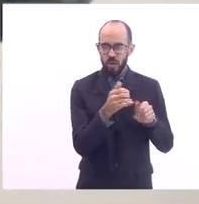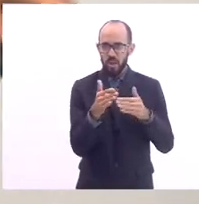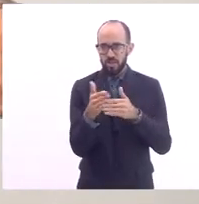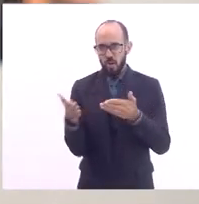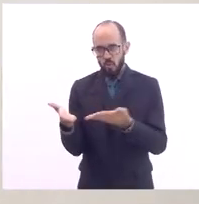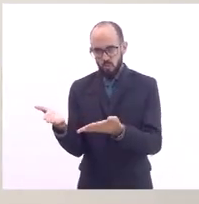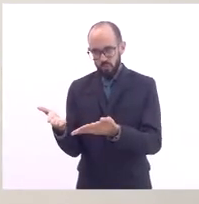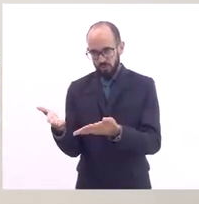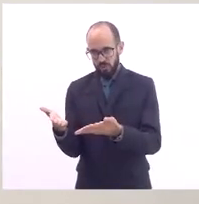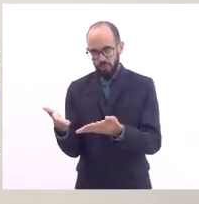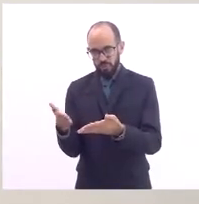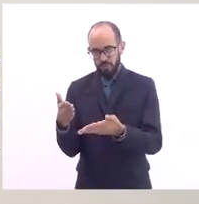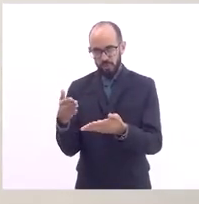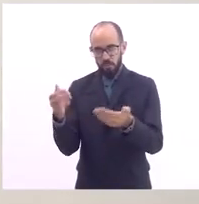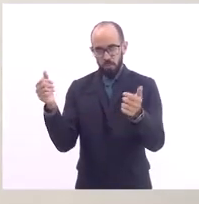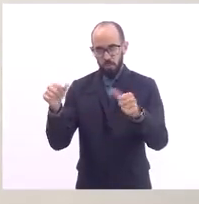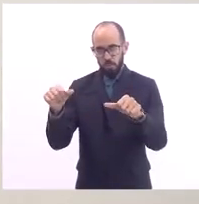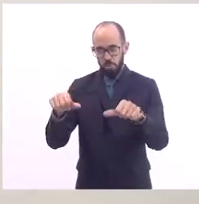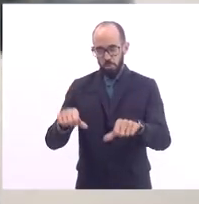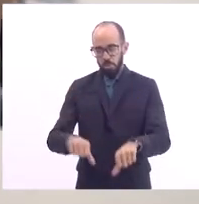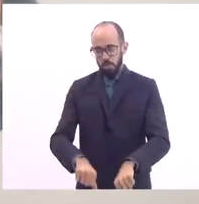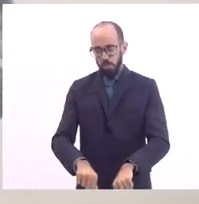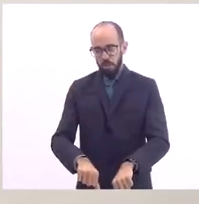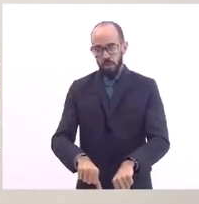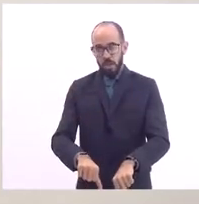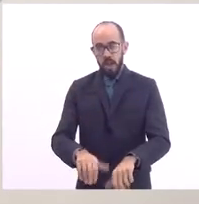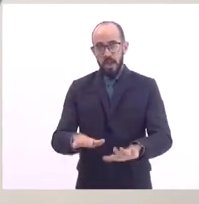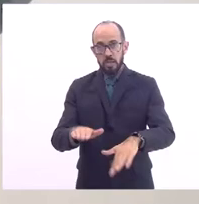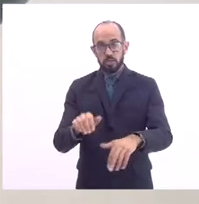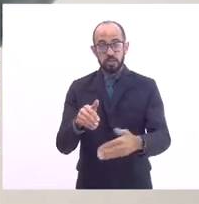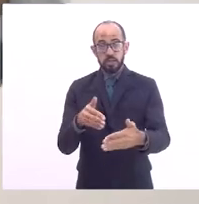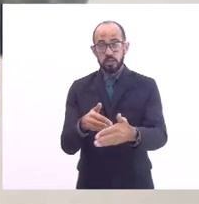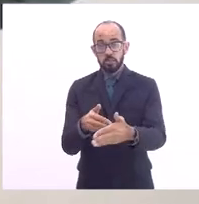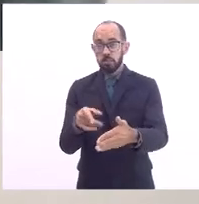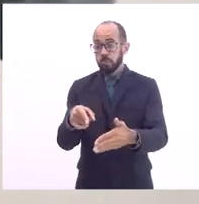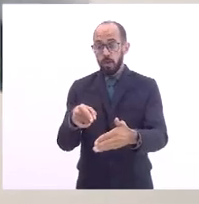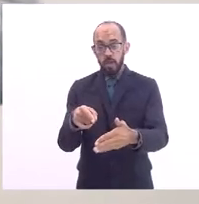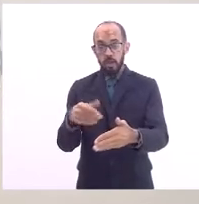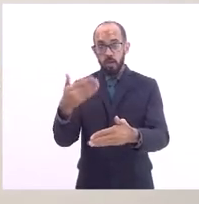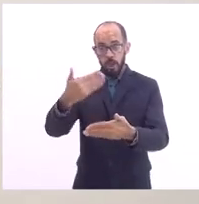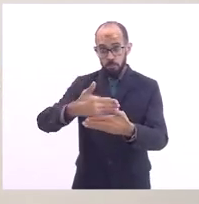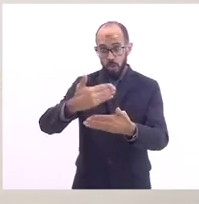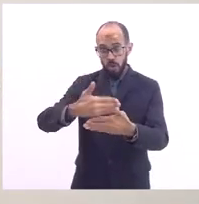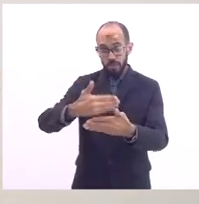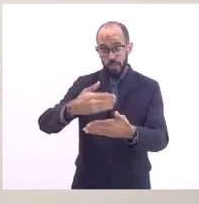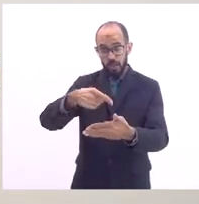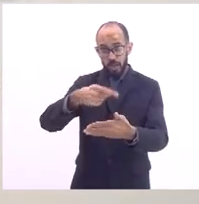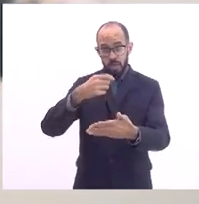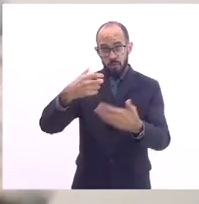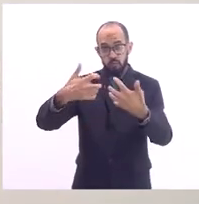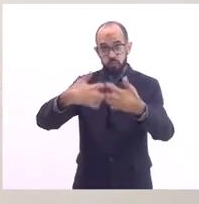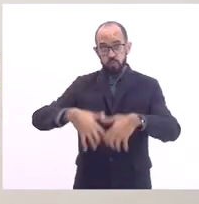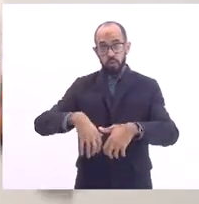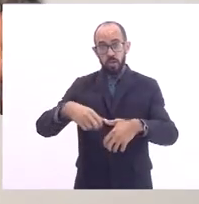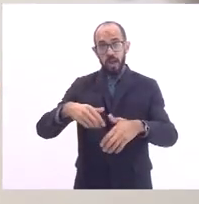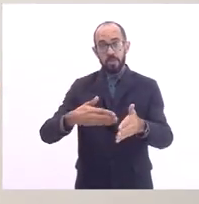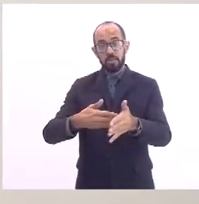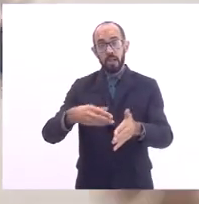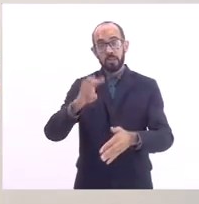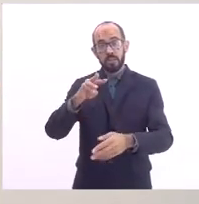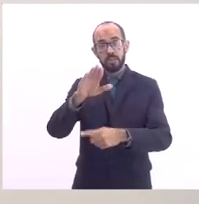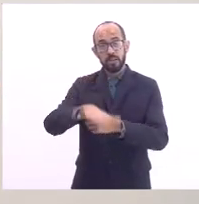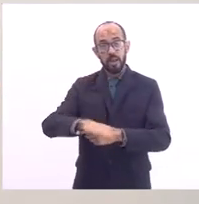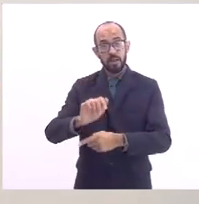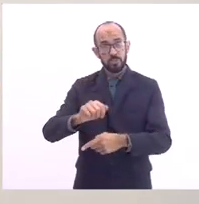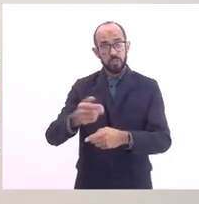grave. Eles barram você na porta, e sabe até que hora que funciona lá? 3 horas fecha as portas, as pessoas ficam lá